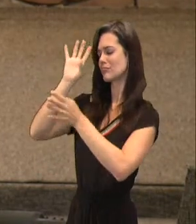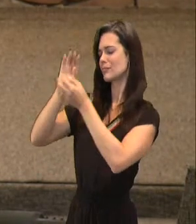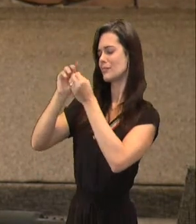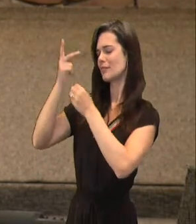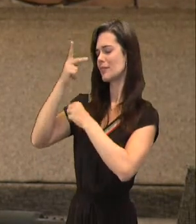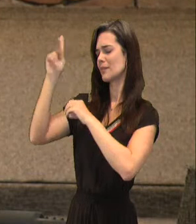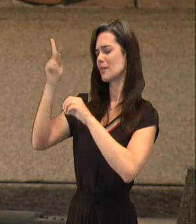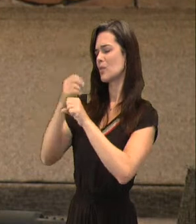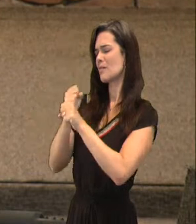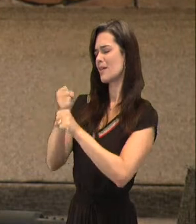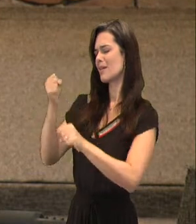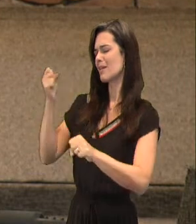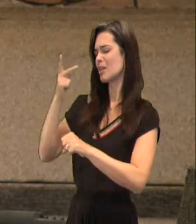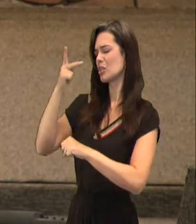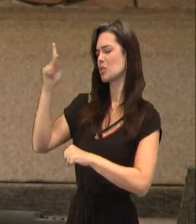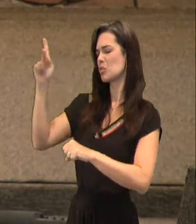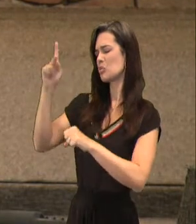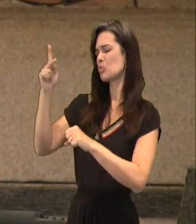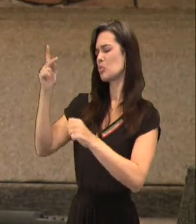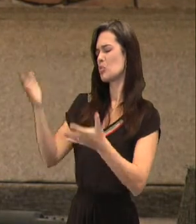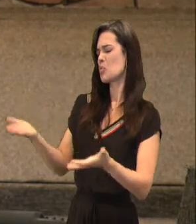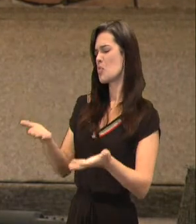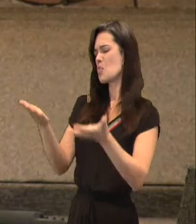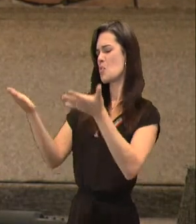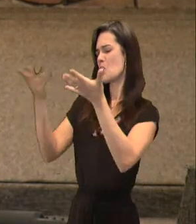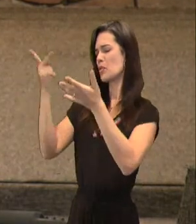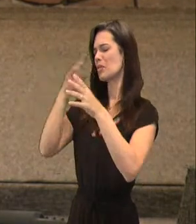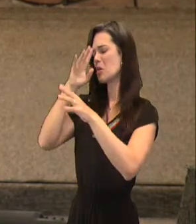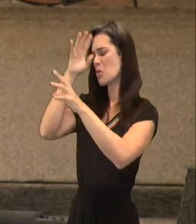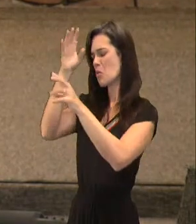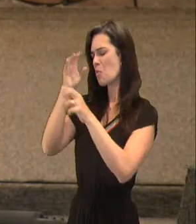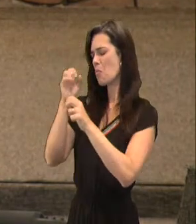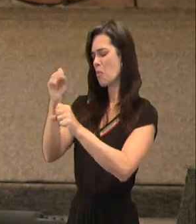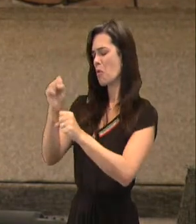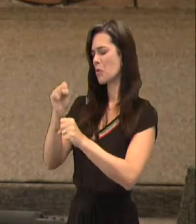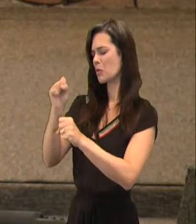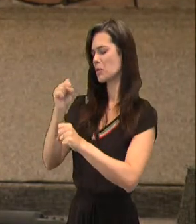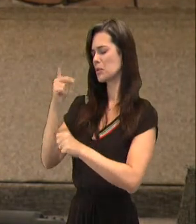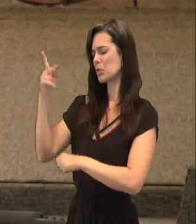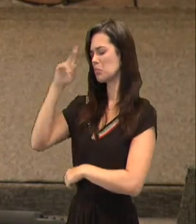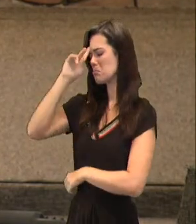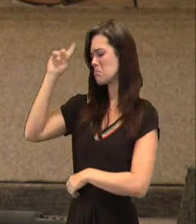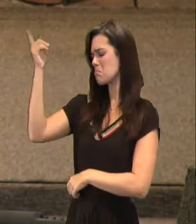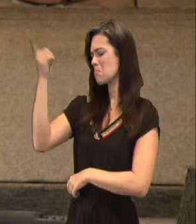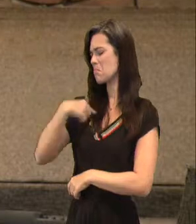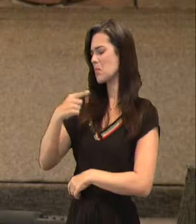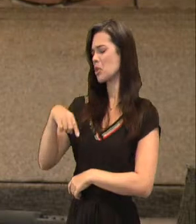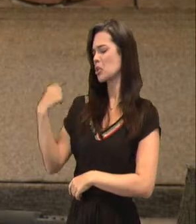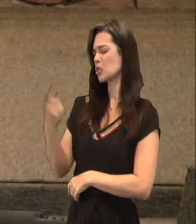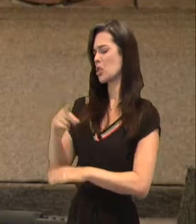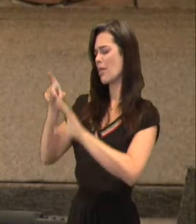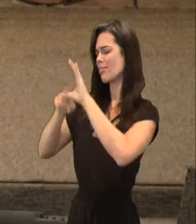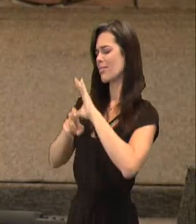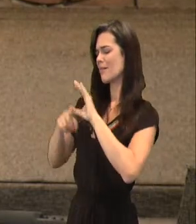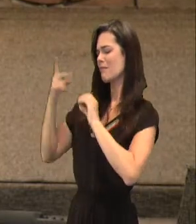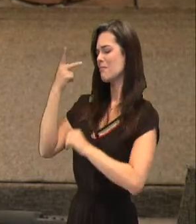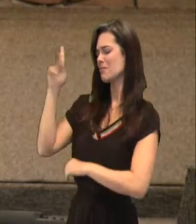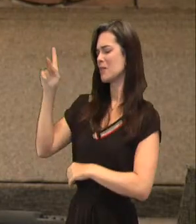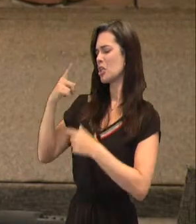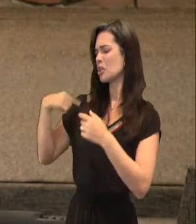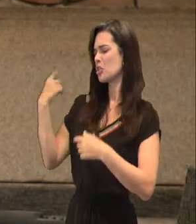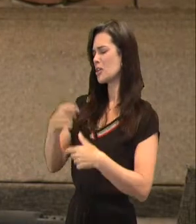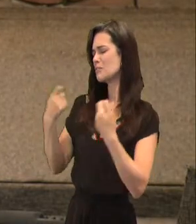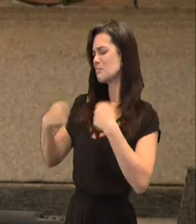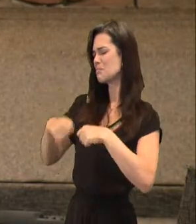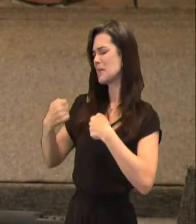Tua grandeza, toda a Tua majestade, todo o Teu poder, reconhecendo toda a nossa dependência, toda a nossa